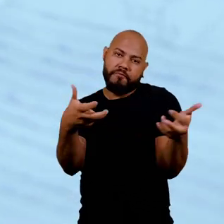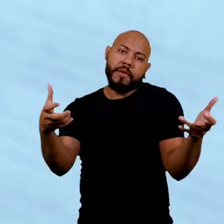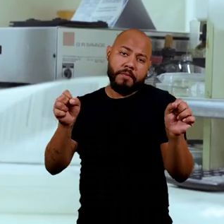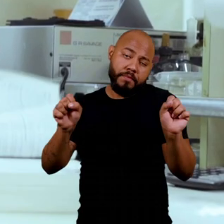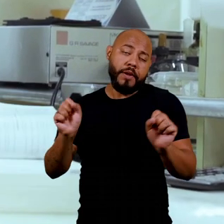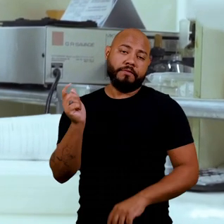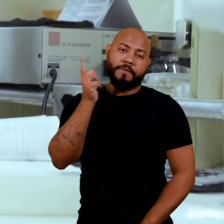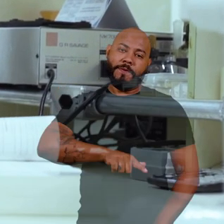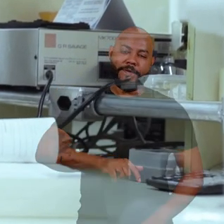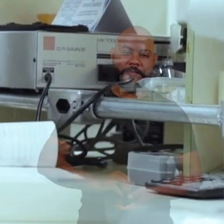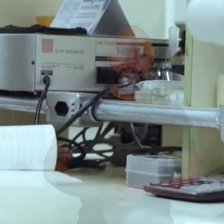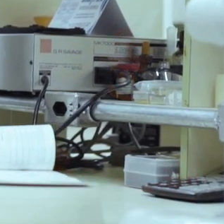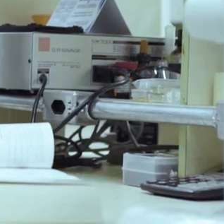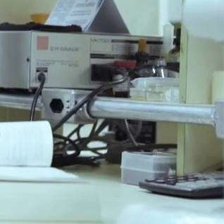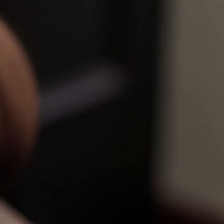tem que buscar.